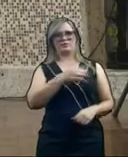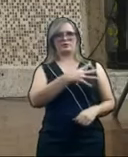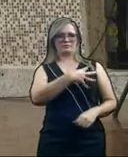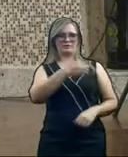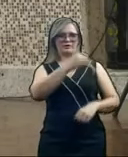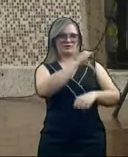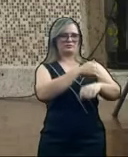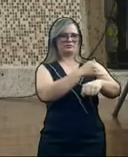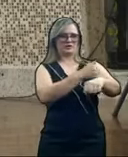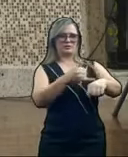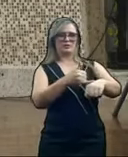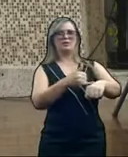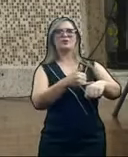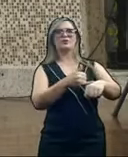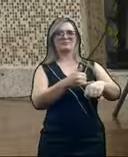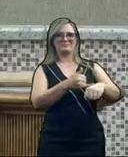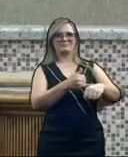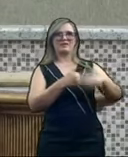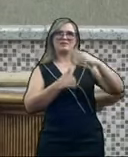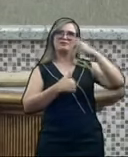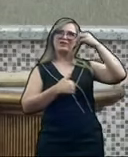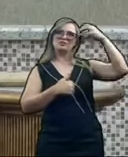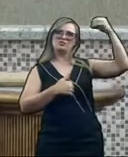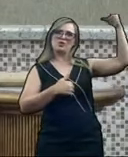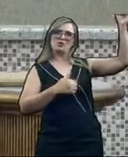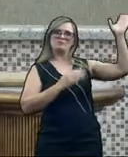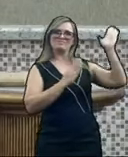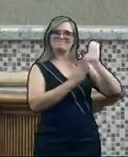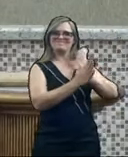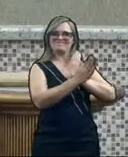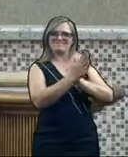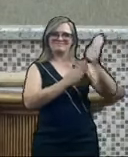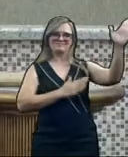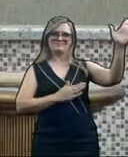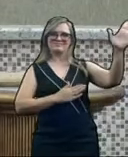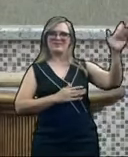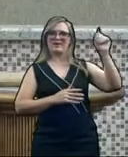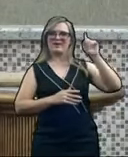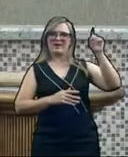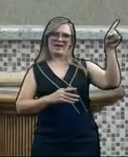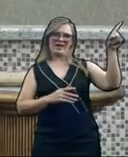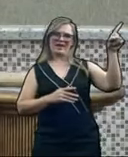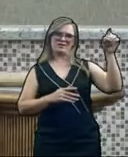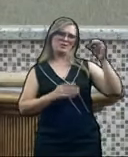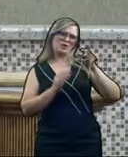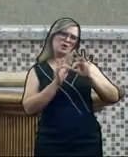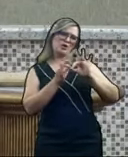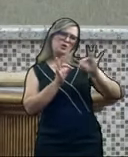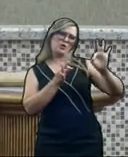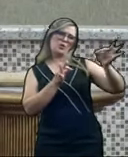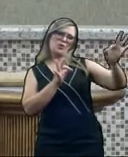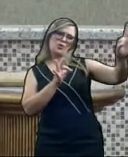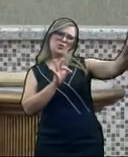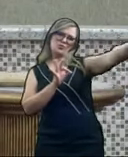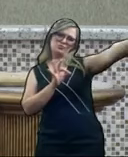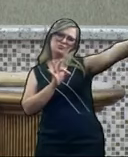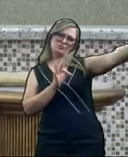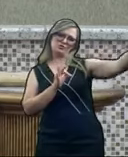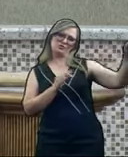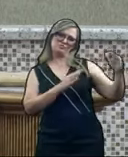até aqui essa rua falar que o sua contrariedades e e eu falo também era um cara complicado